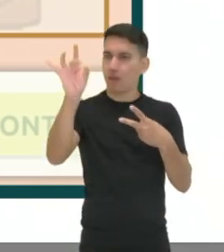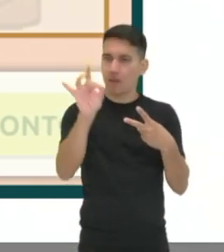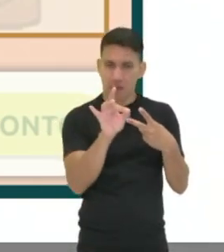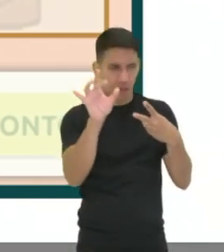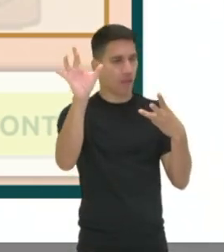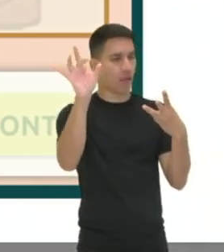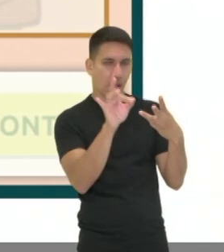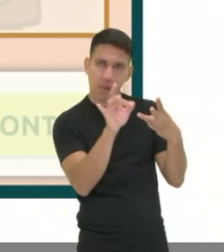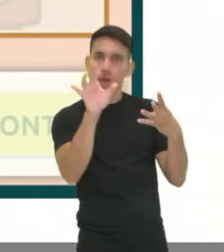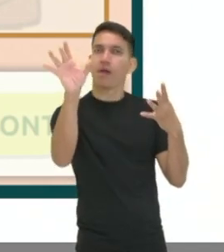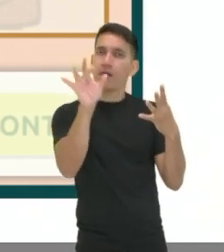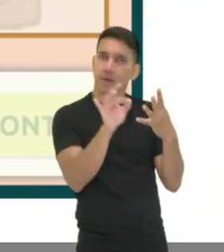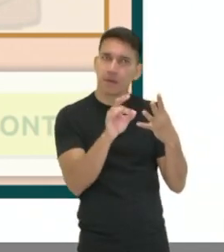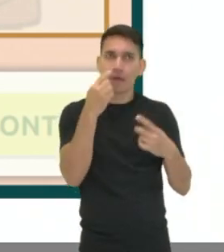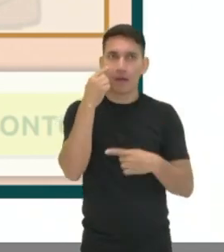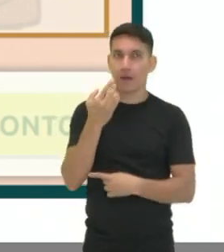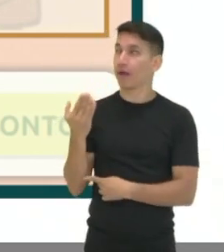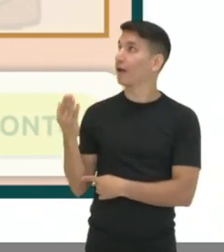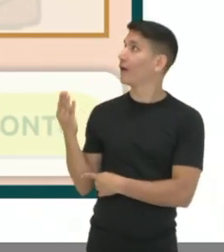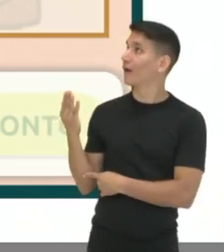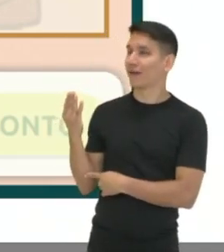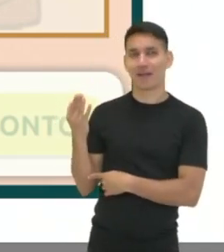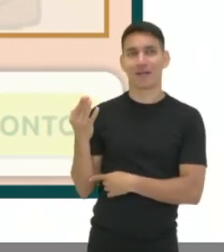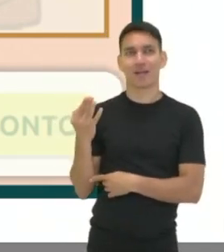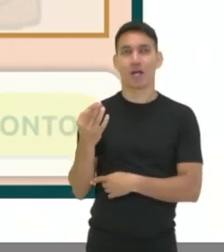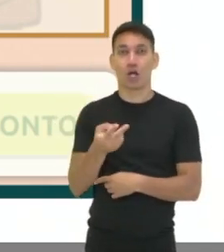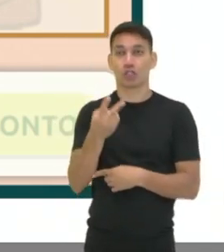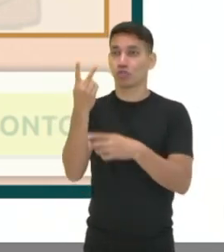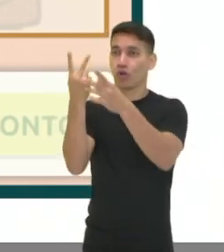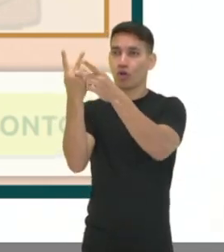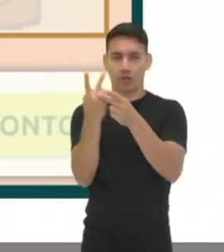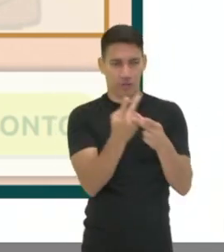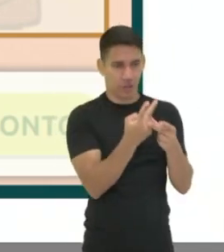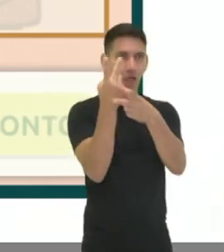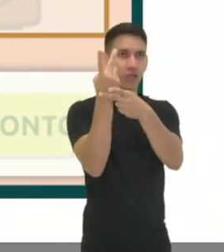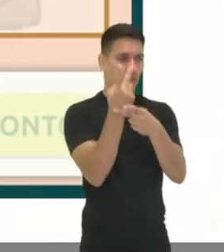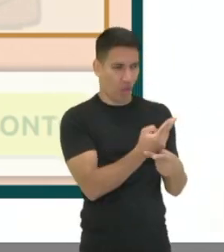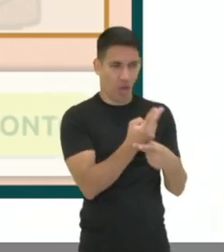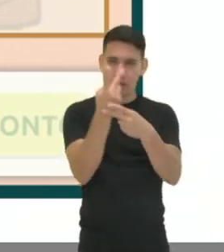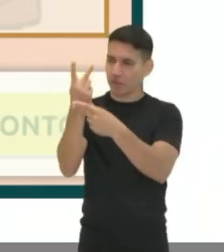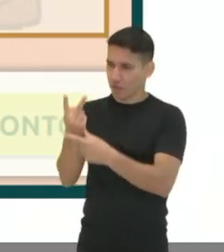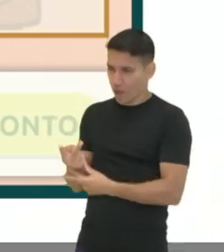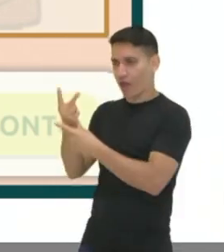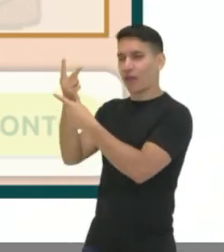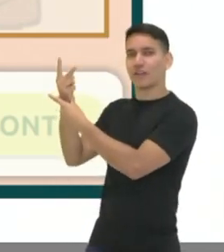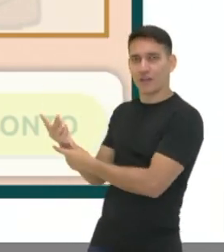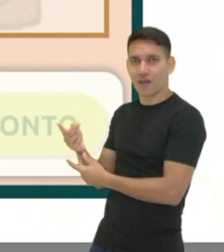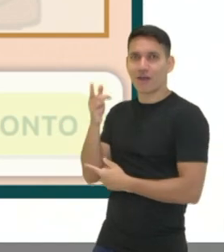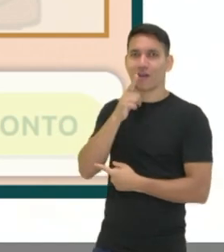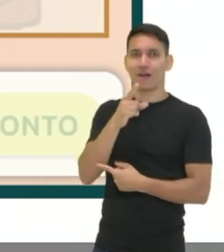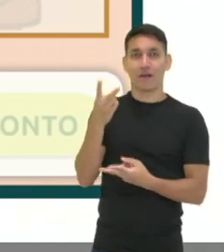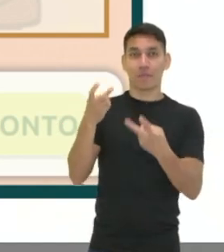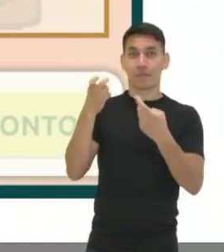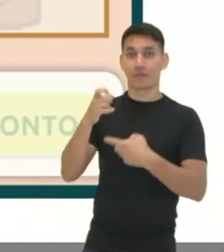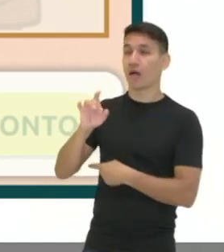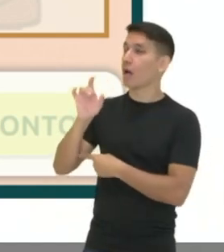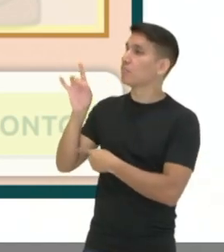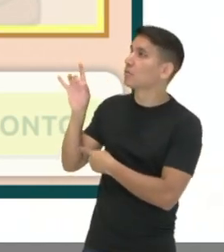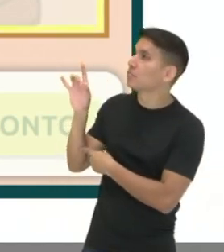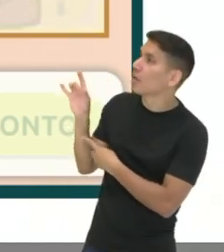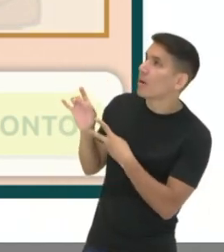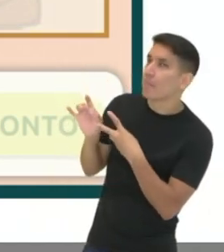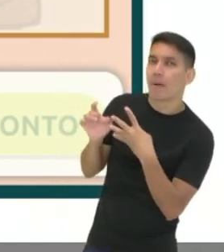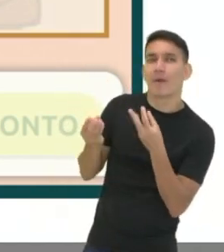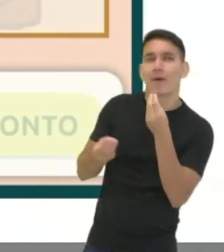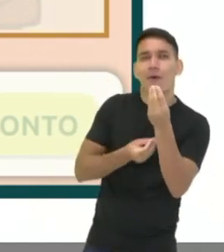ó, se a gente for colocando 2 para cada um, ó, o que a gente já vai, a gente já consegue mais ou menos ir observando, né,